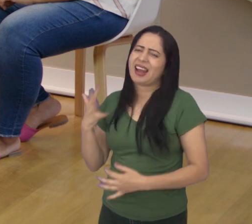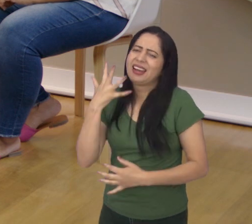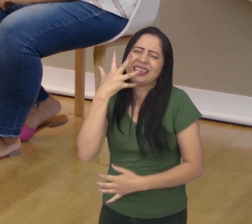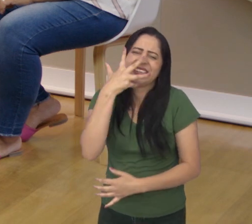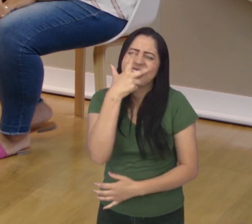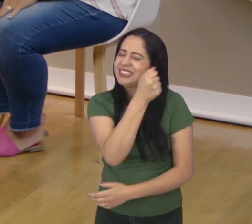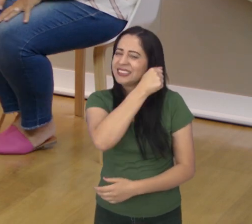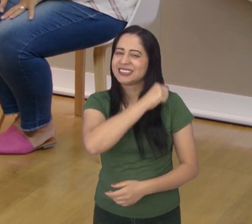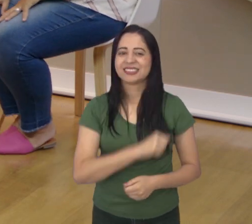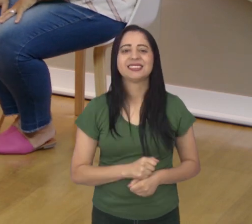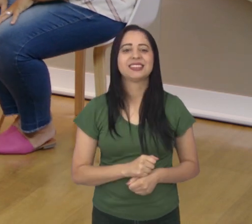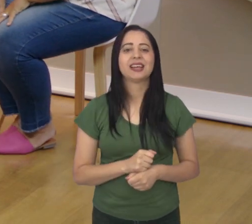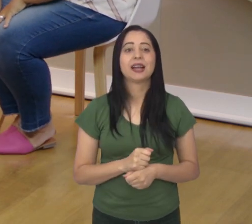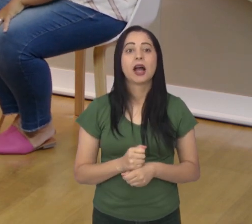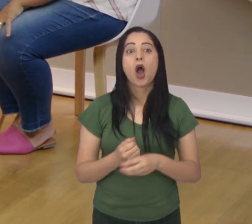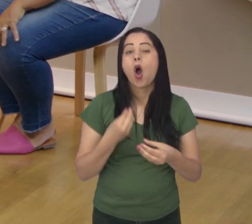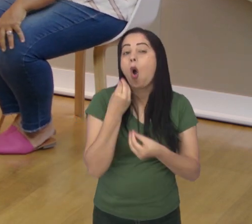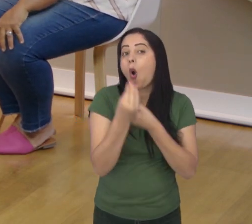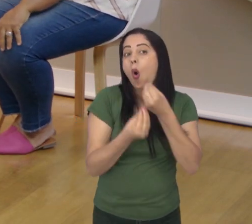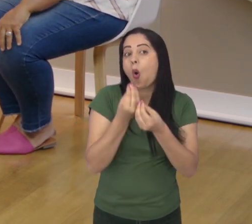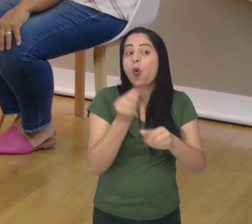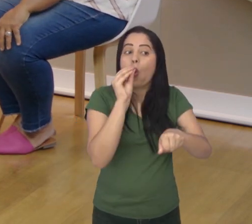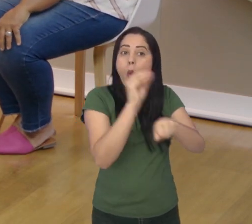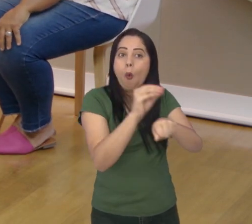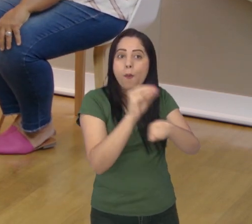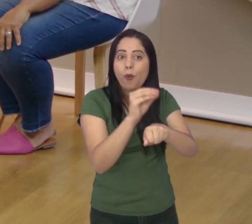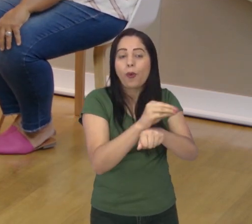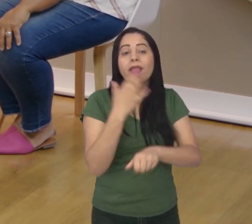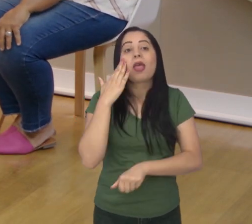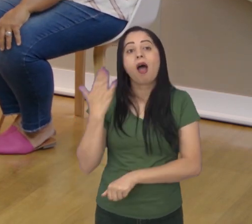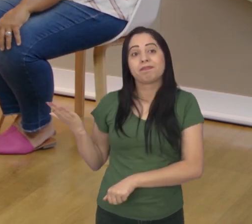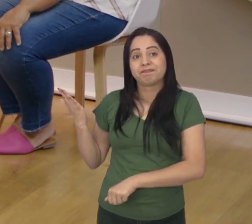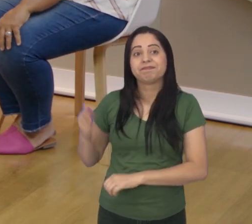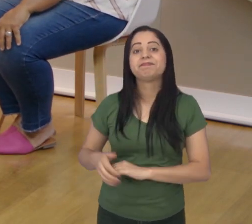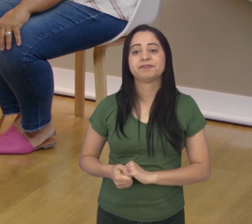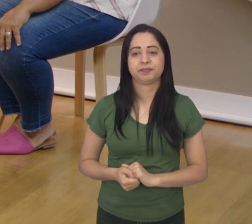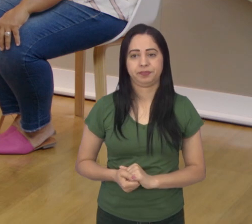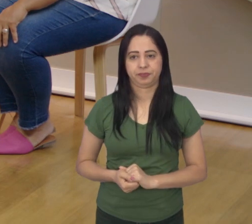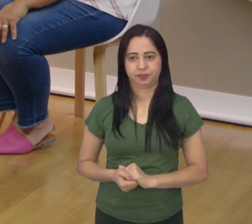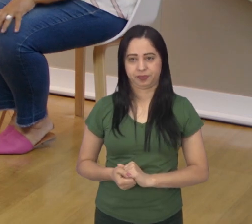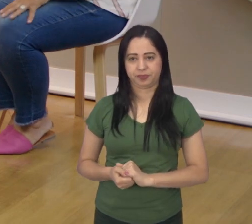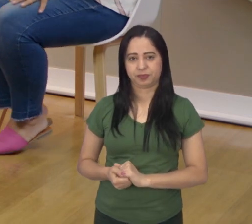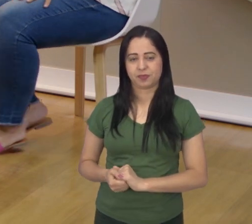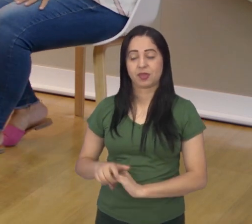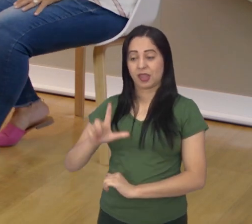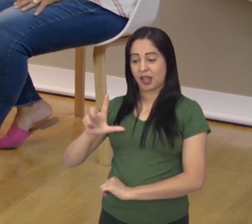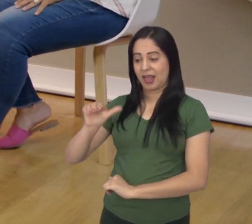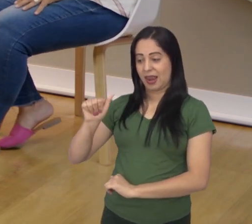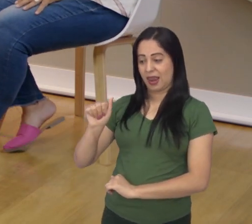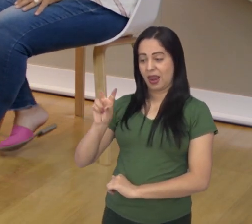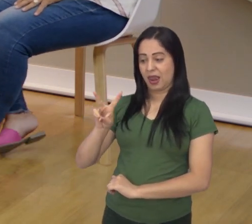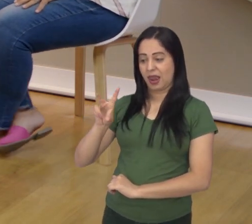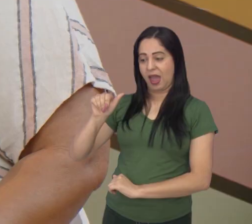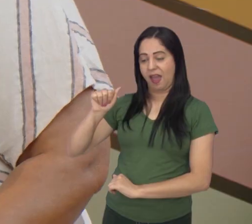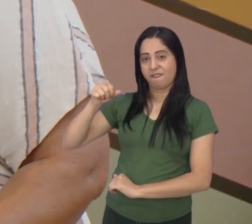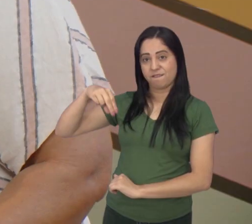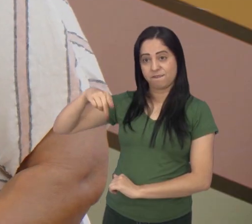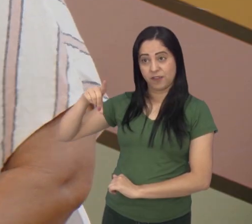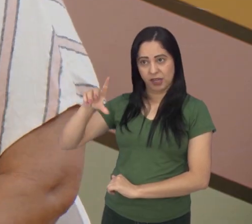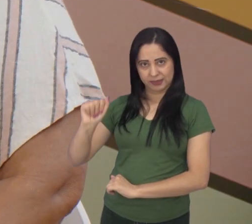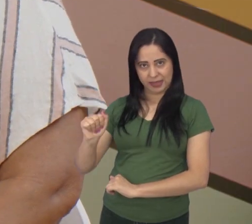linda! Quais são os cuidados com essa planta específica? Olha, a lavanda de sol pleno